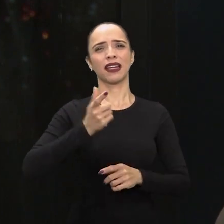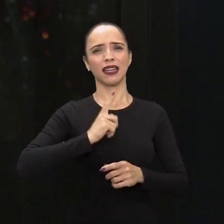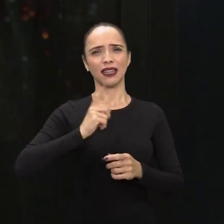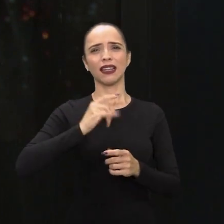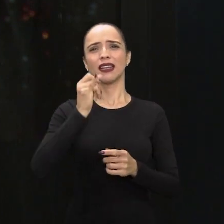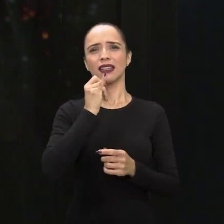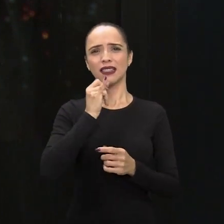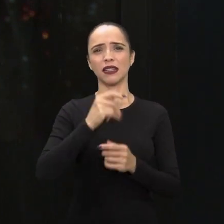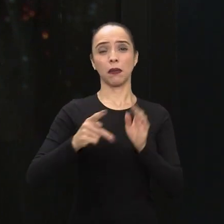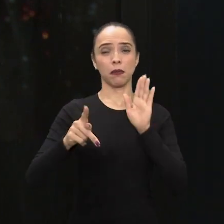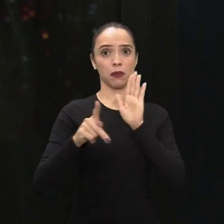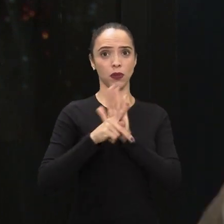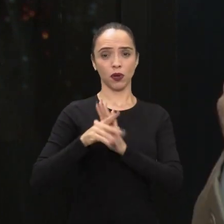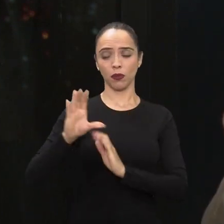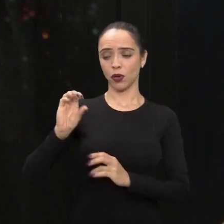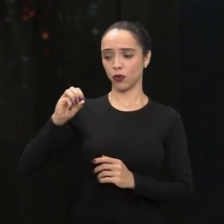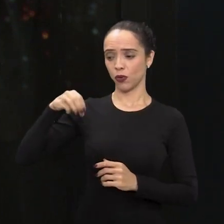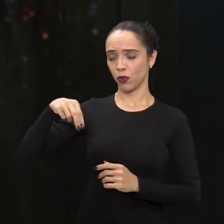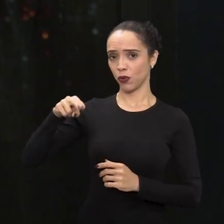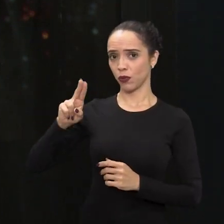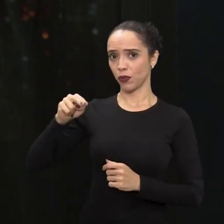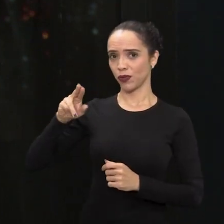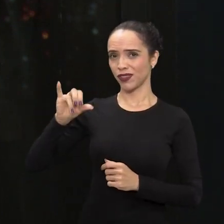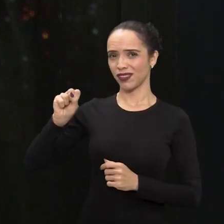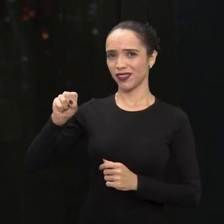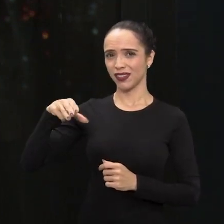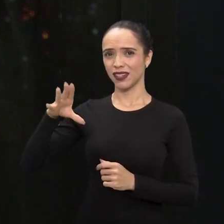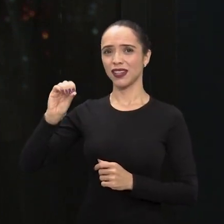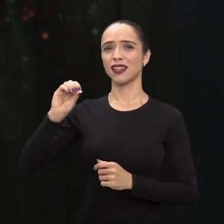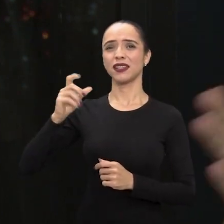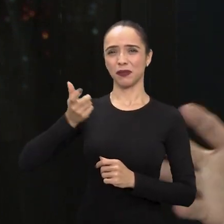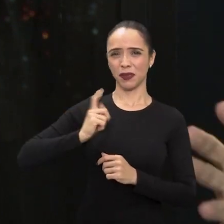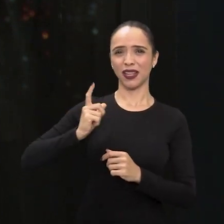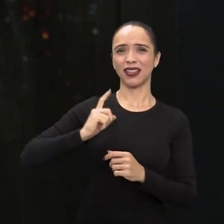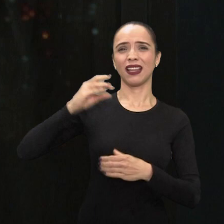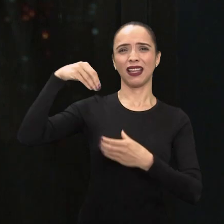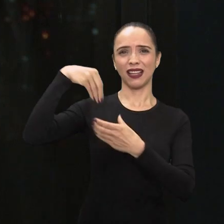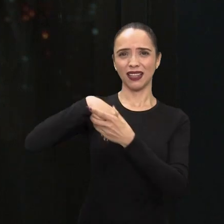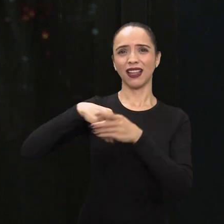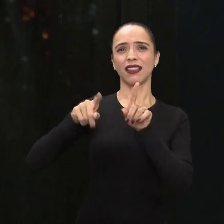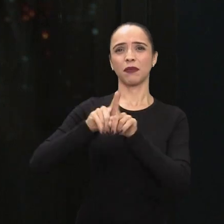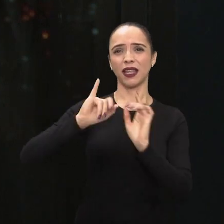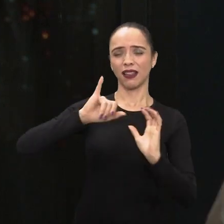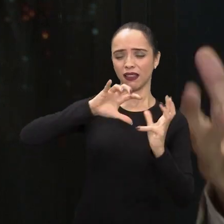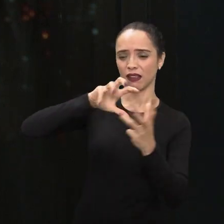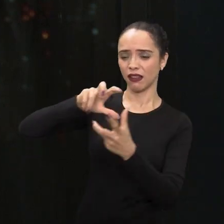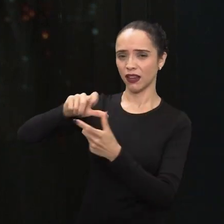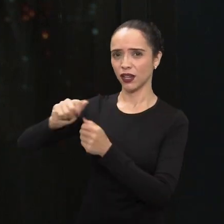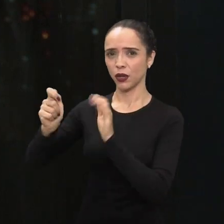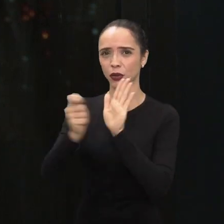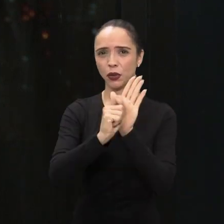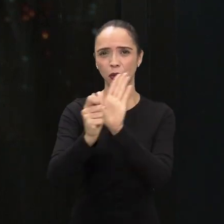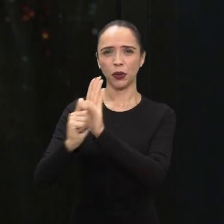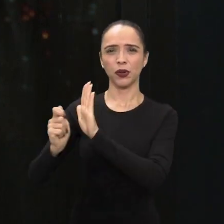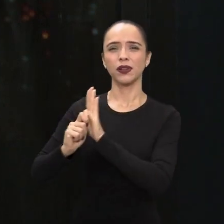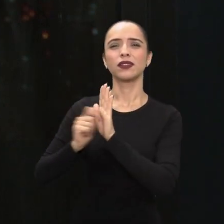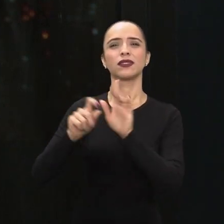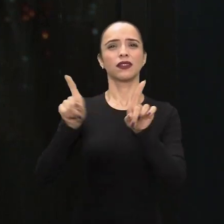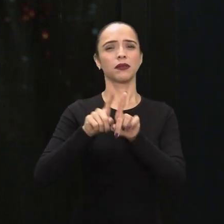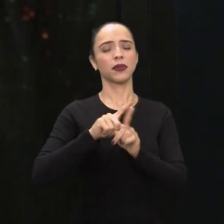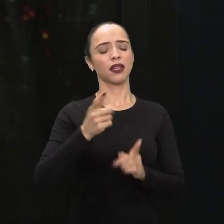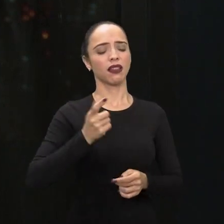né do comunismo e se estabelece todos os canhões politivistas a questão internacional das drogas